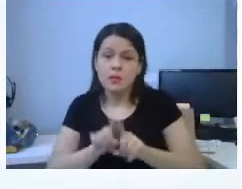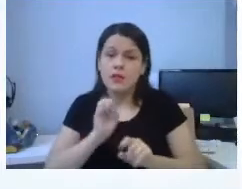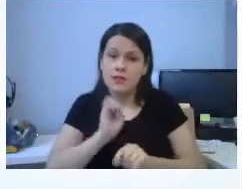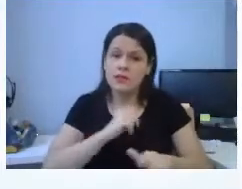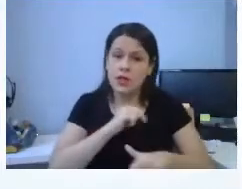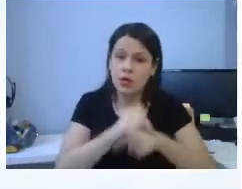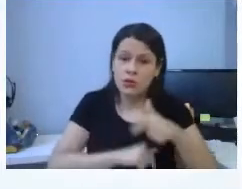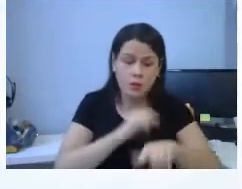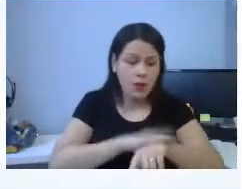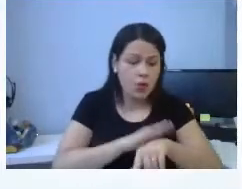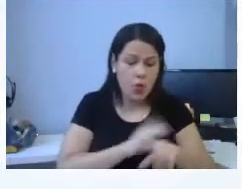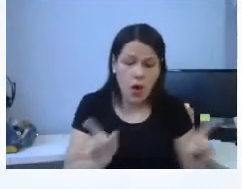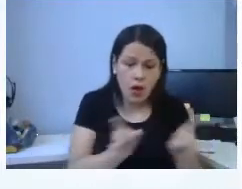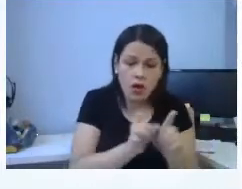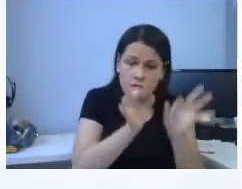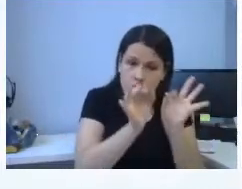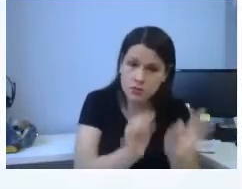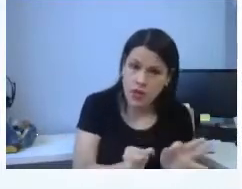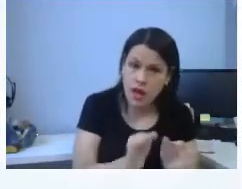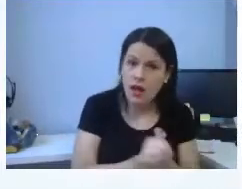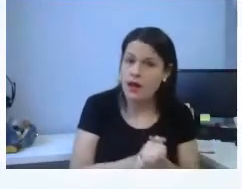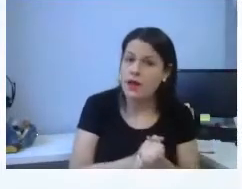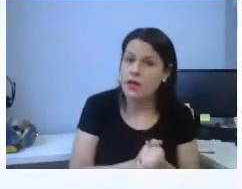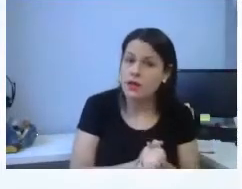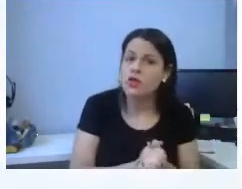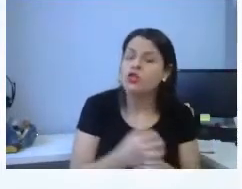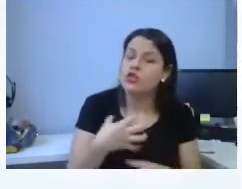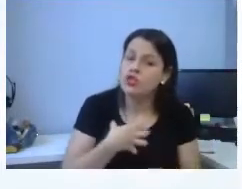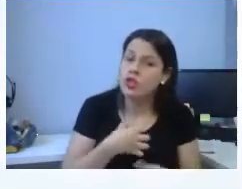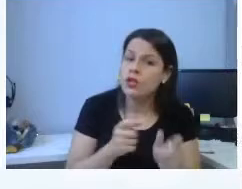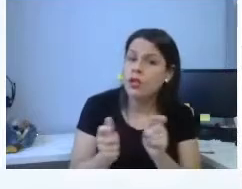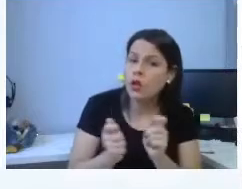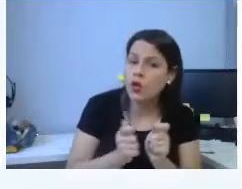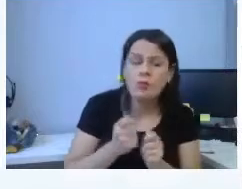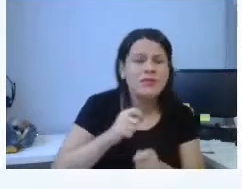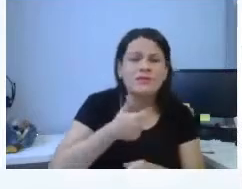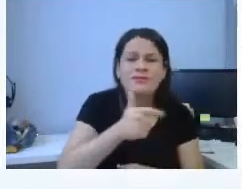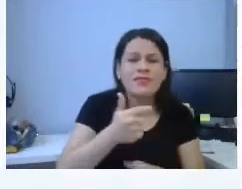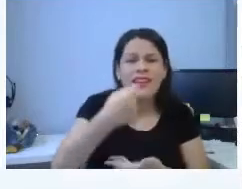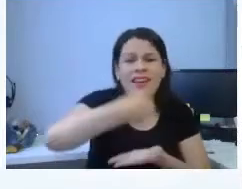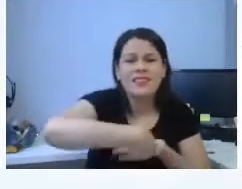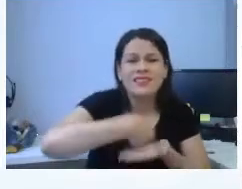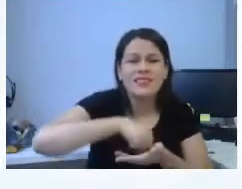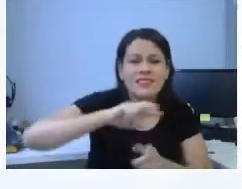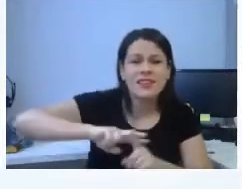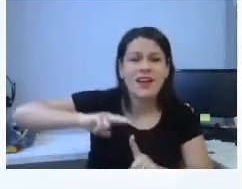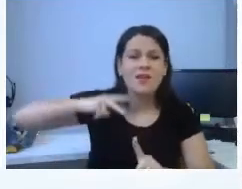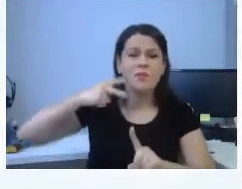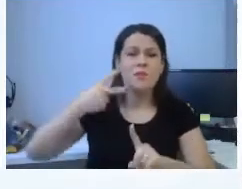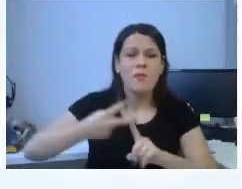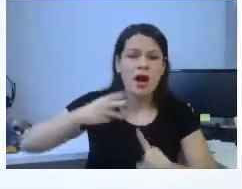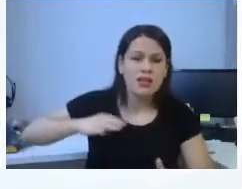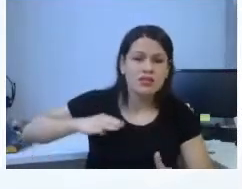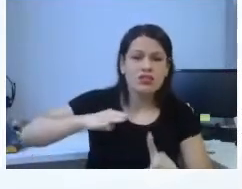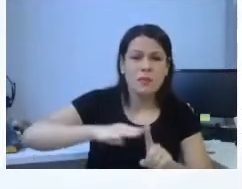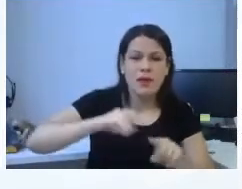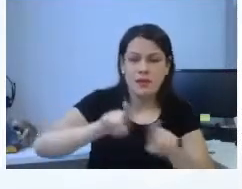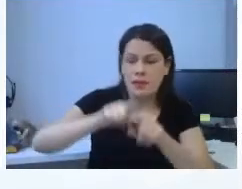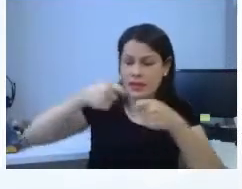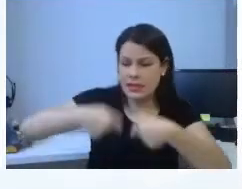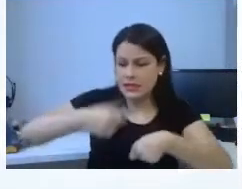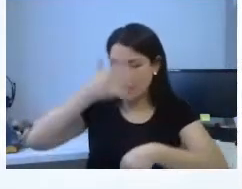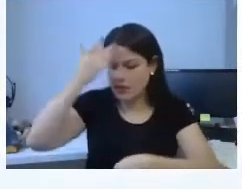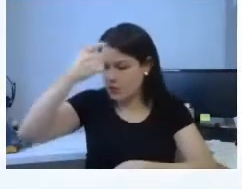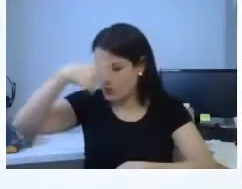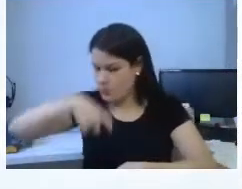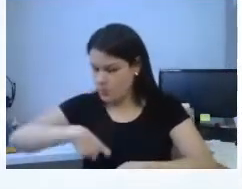forma ponderada, de forma ergonômica, sem uma exigência acima da capacidade das necessidades, capacidade do